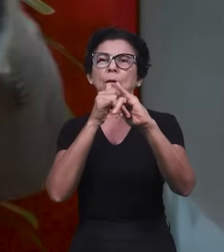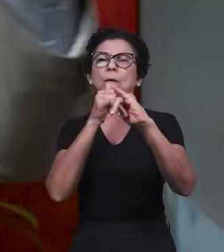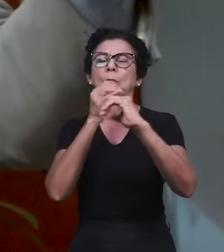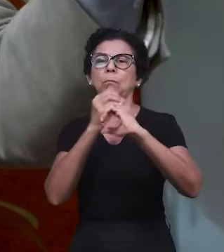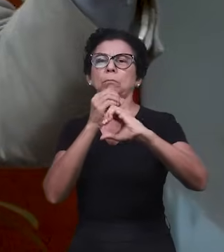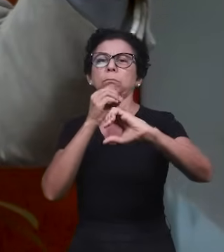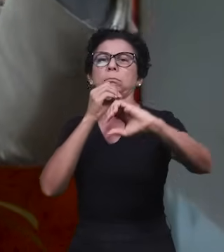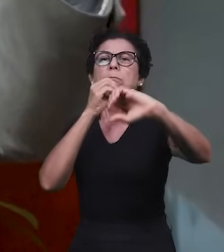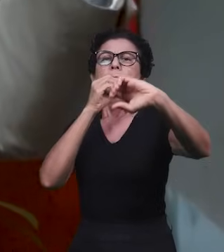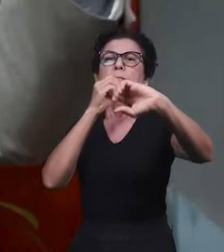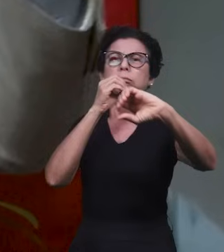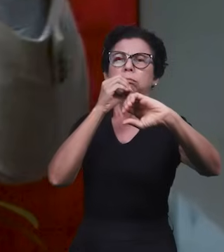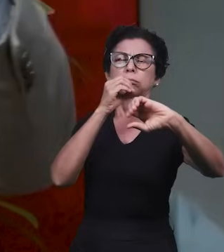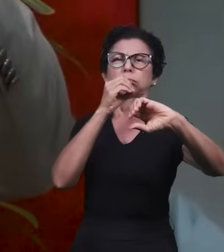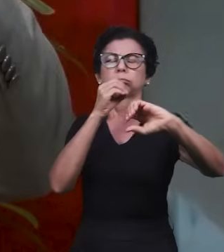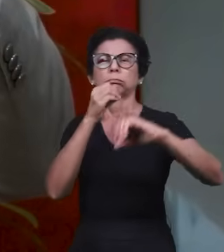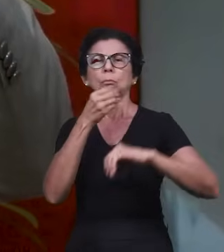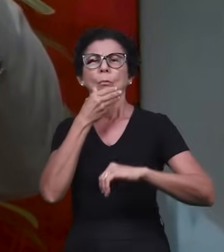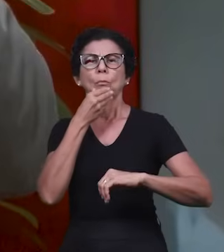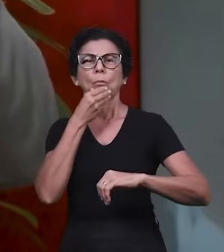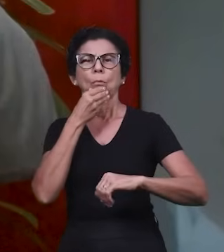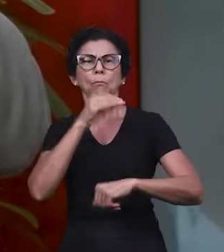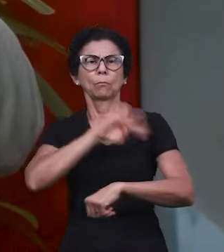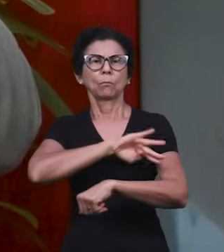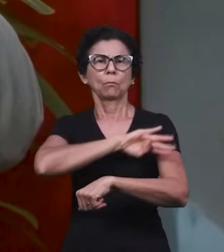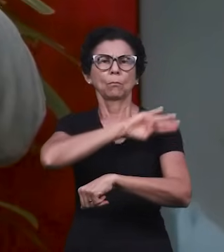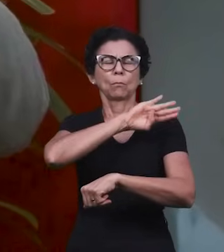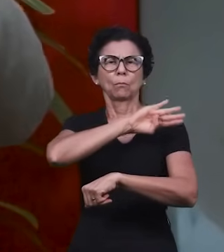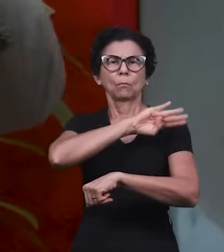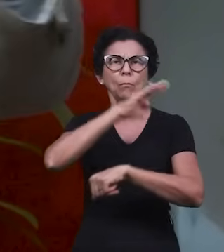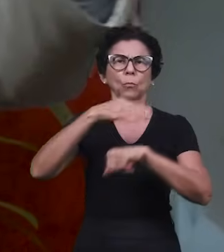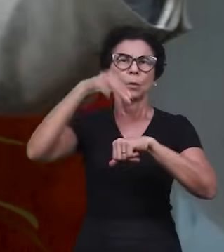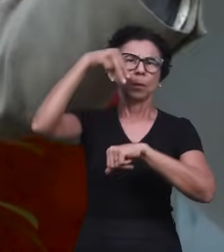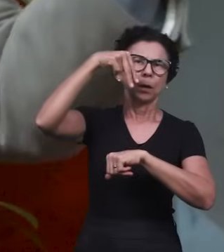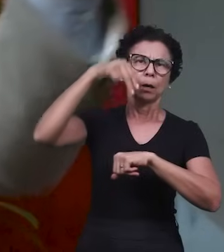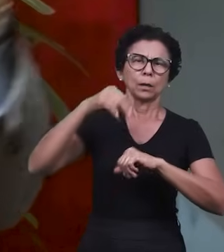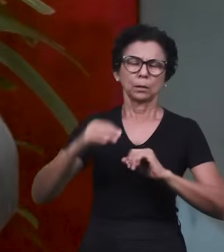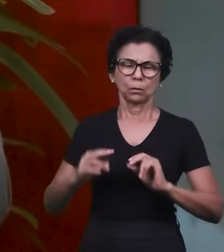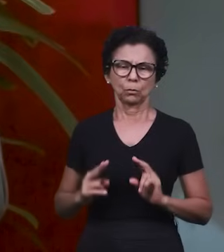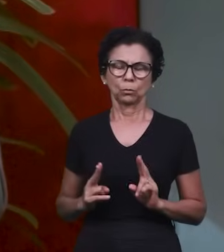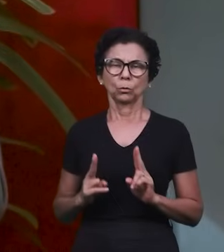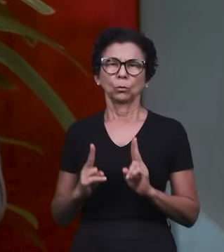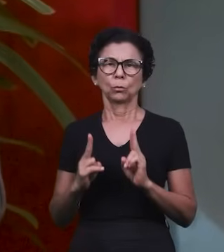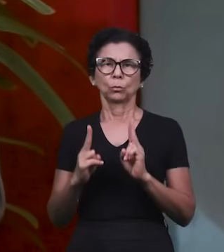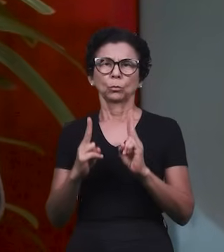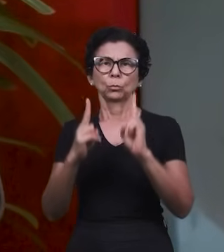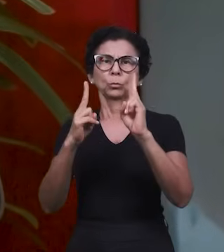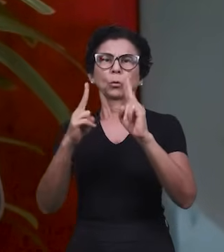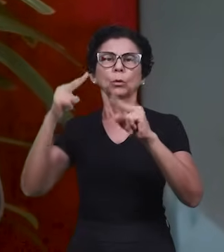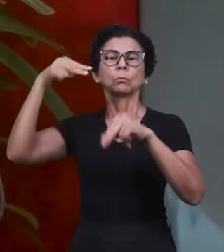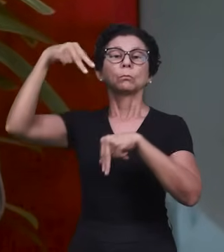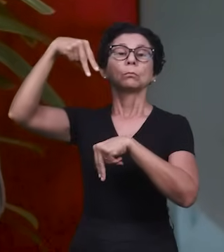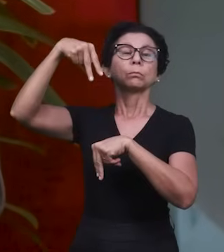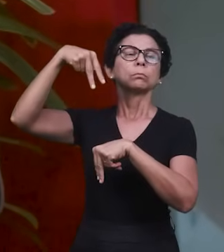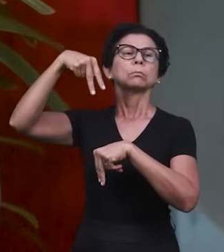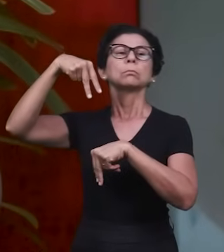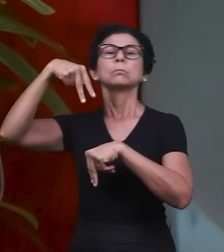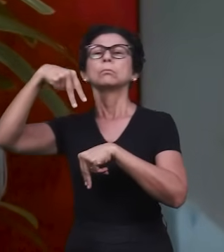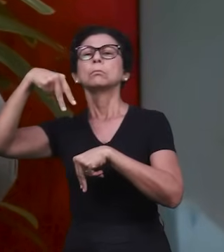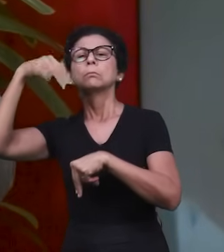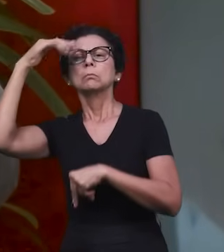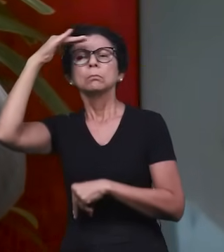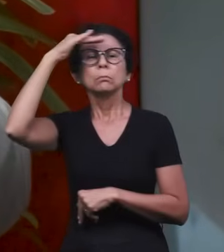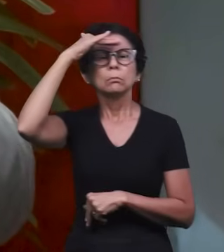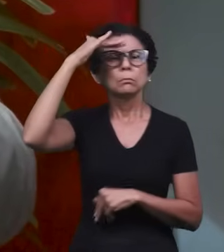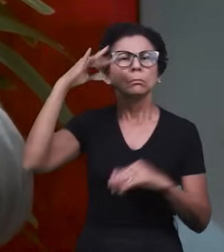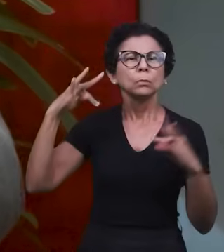lugares estratégicos, à distância, lugares altos, a observar tudo o que acontecia no entorno das cidades. E quando